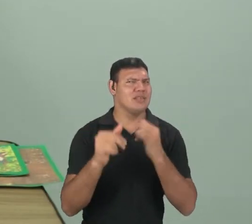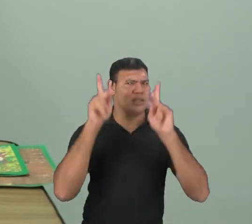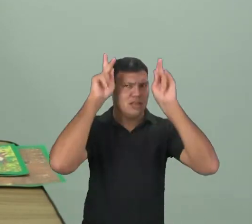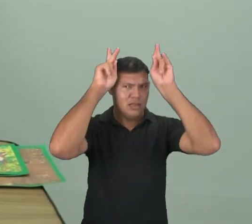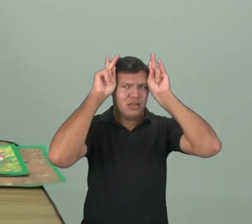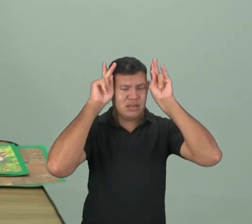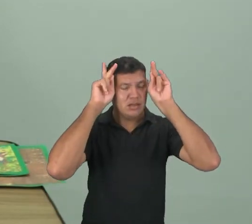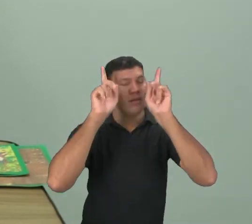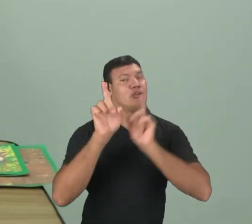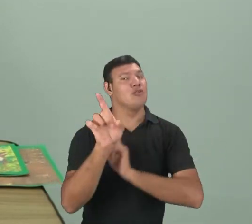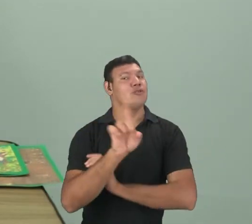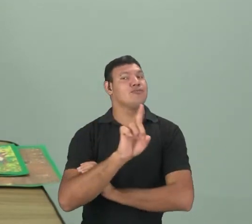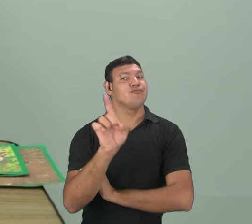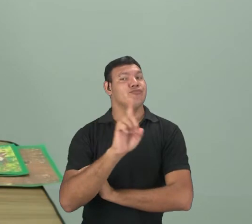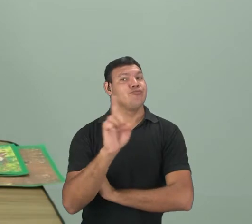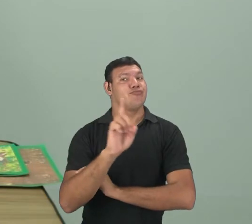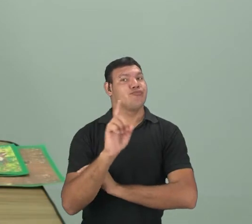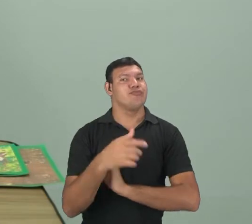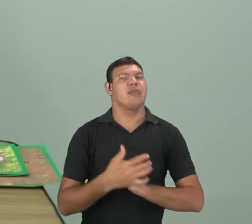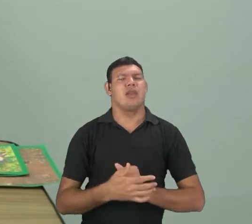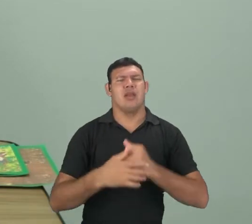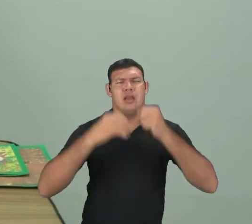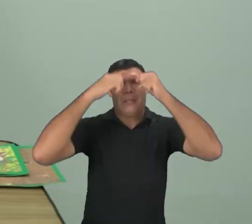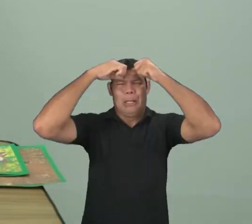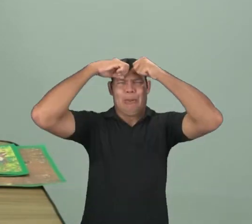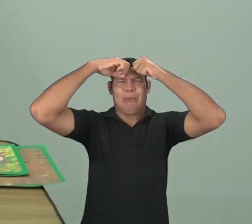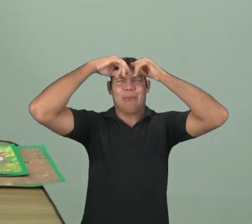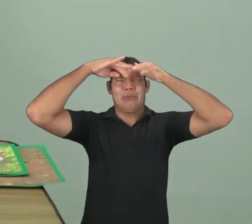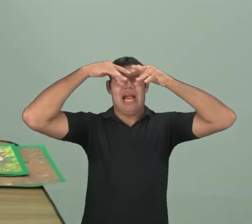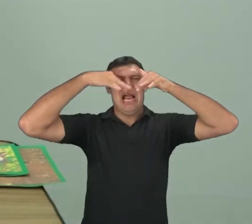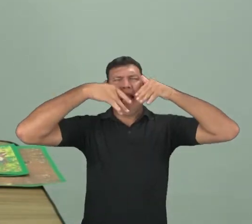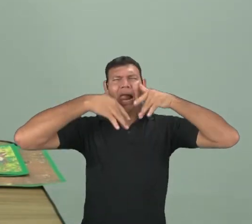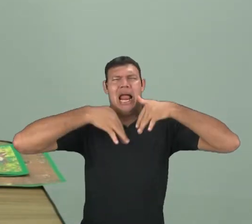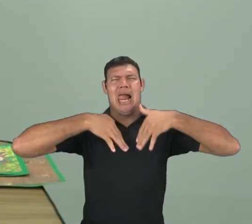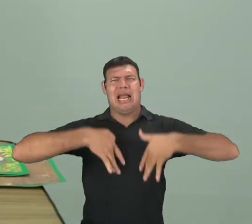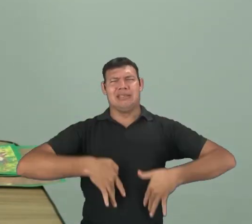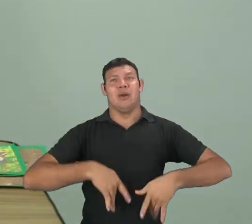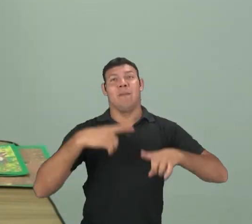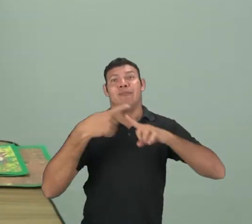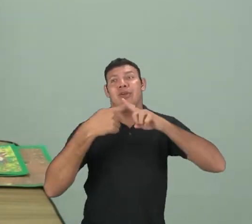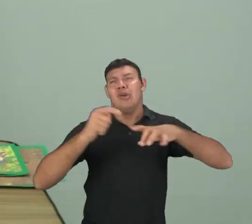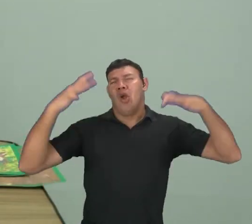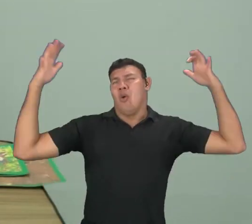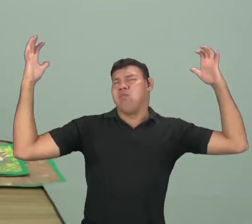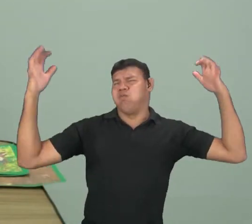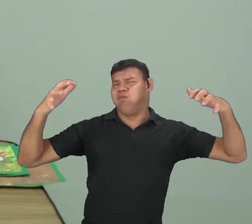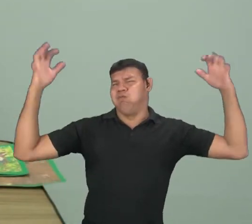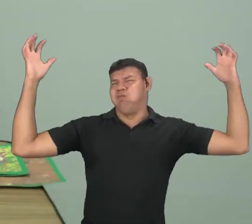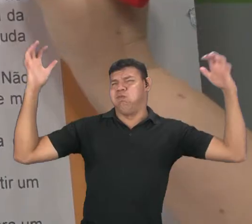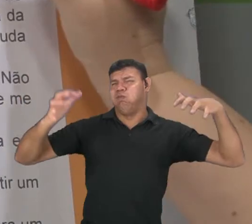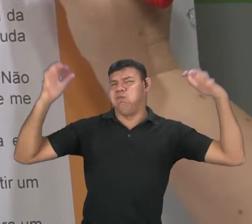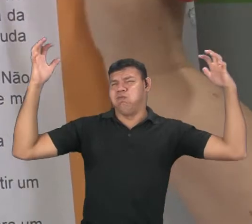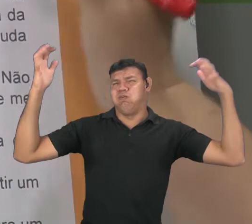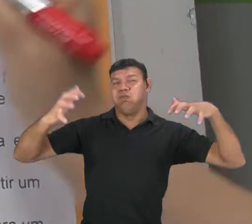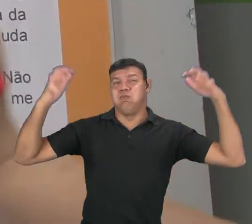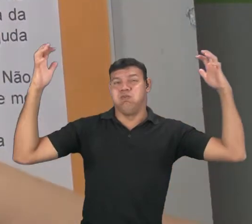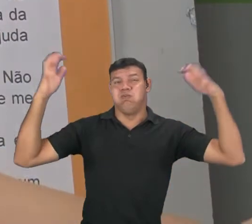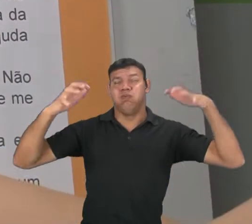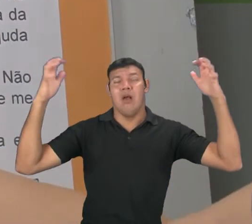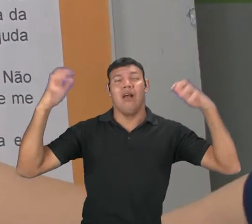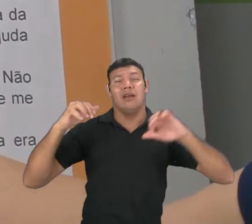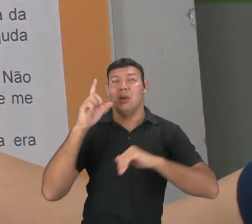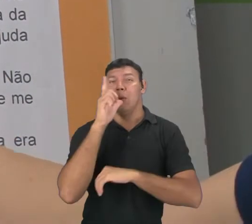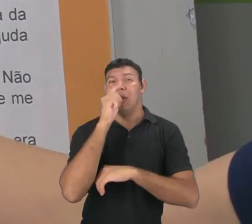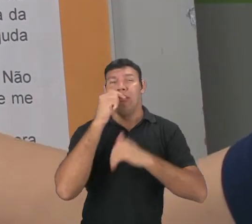estava totalmente encharcada devido à grande tempestade, né? Então, ela estava